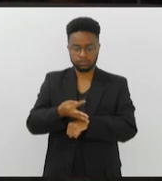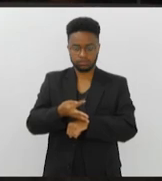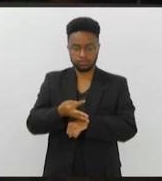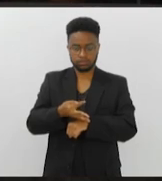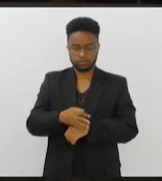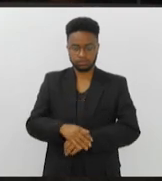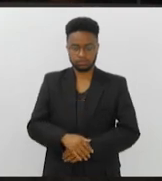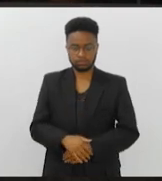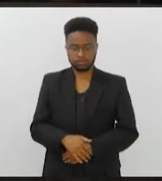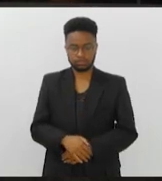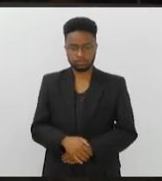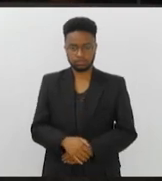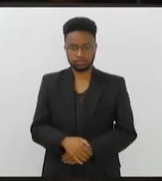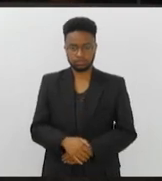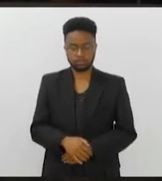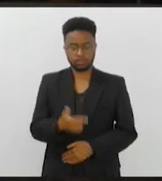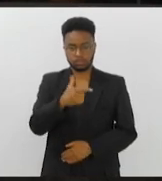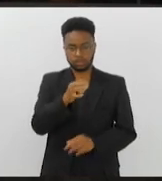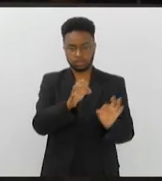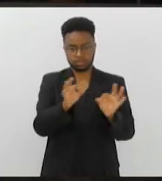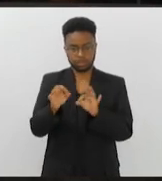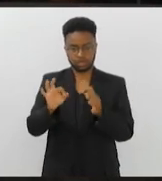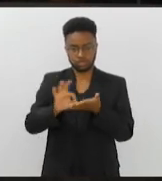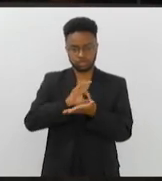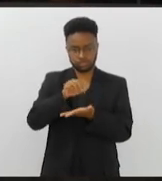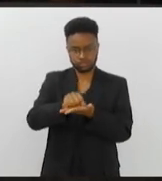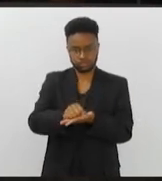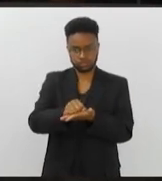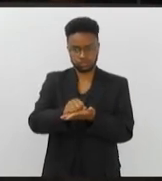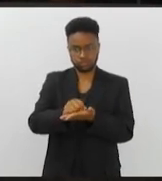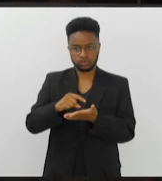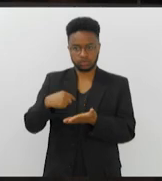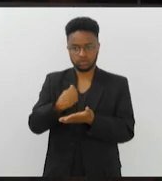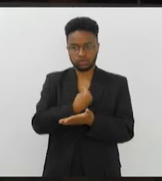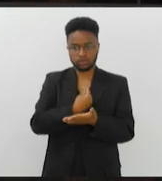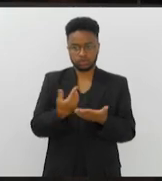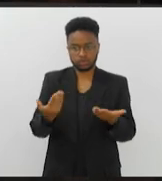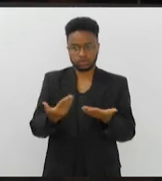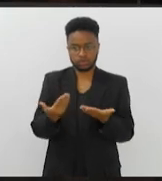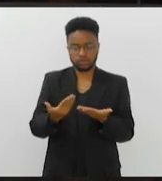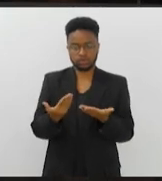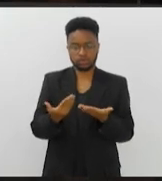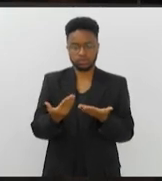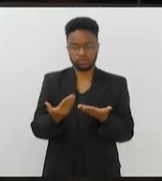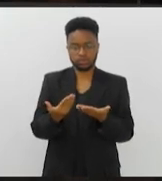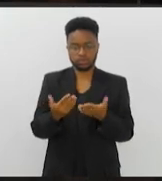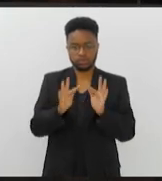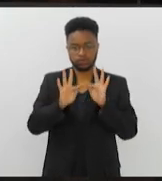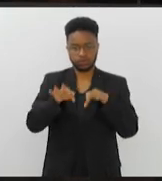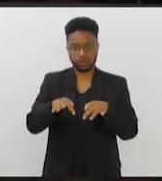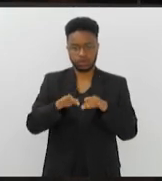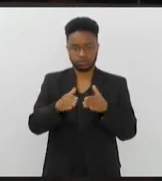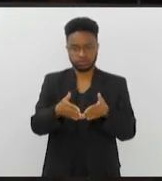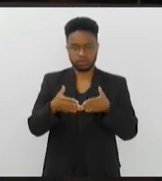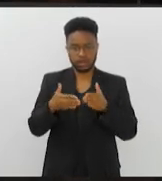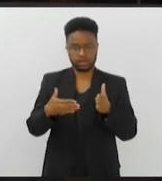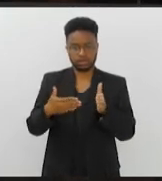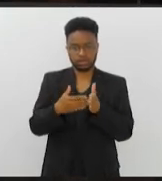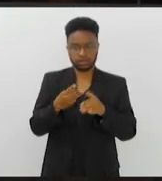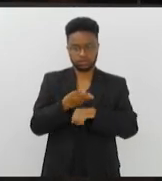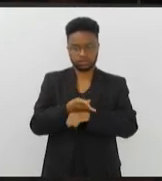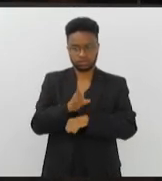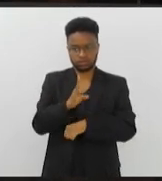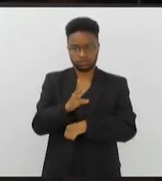Presente. Não havendo mais orador inscrito, apresente até as 15 horas.